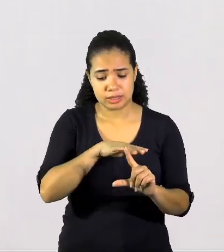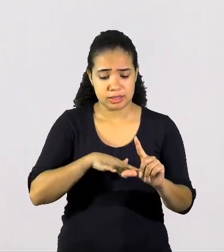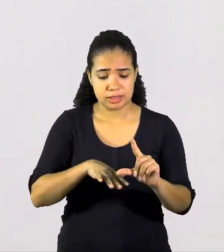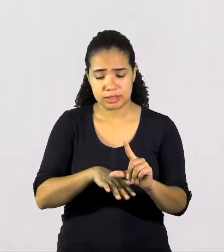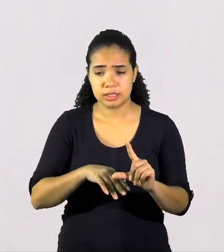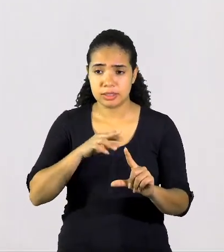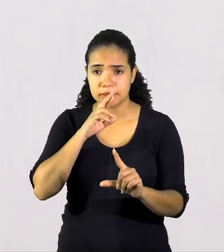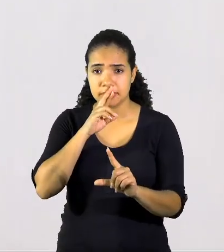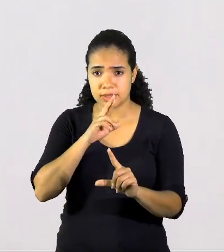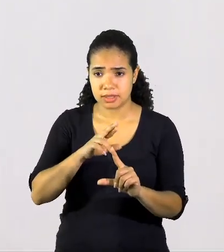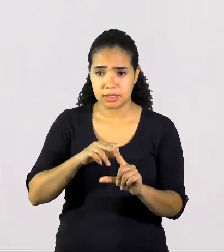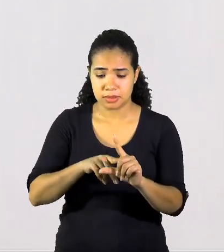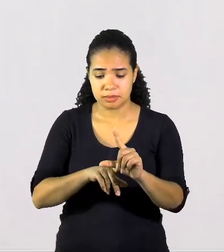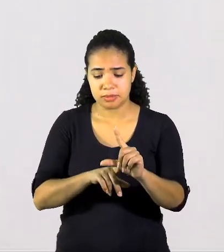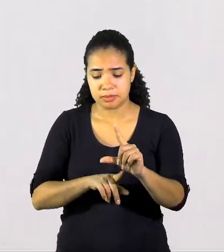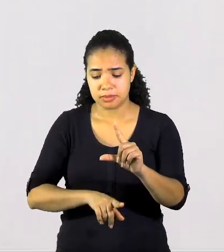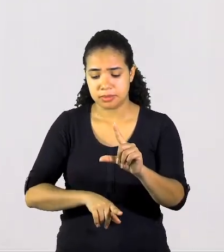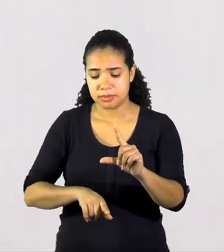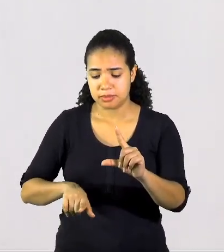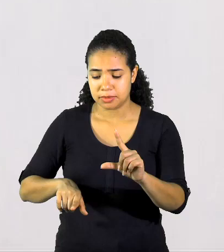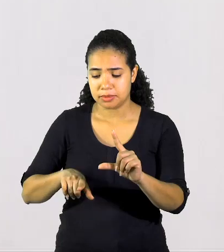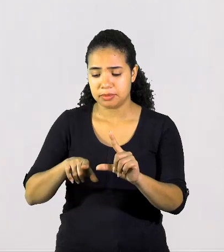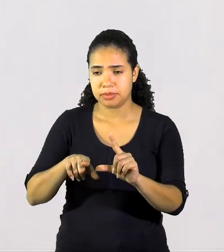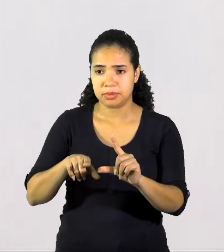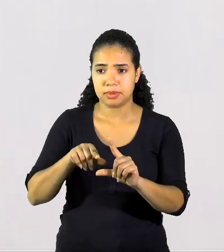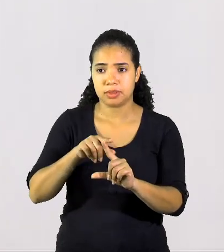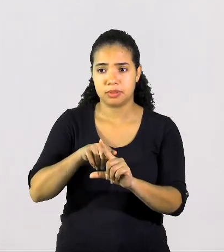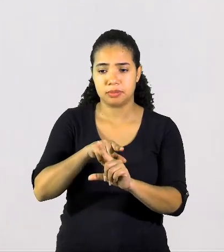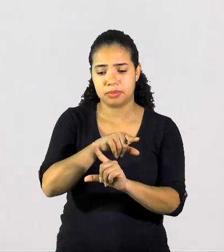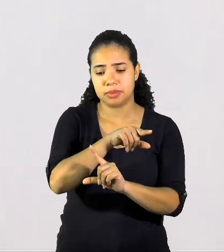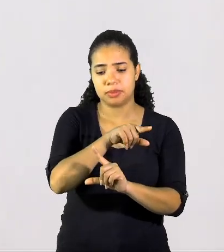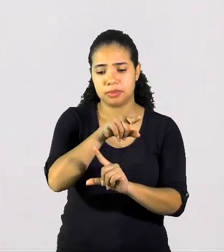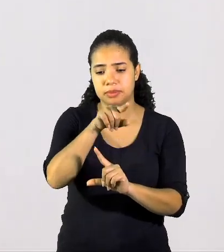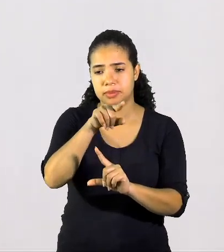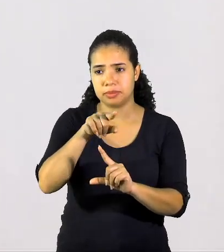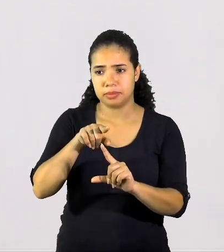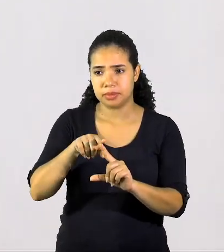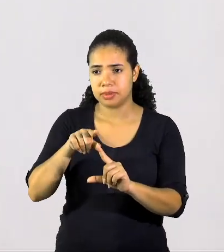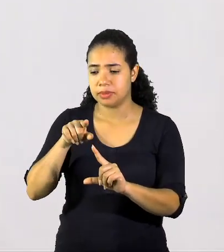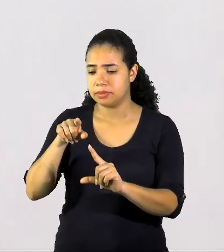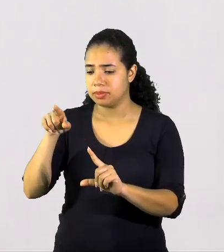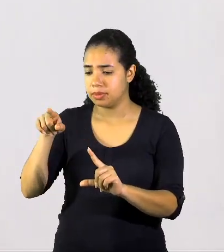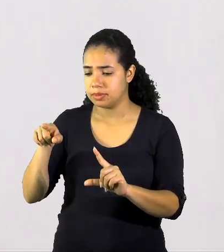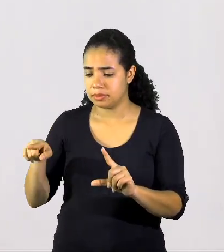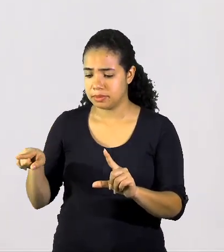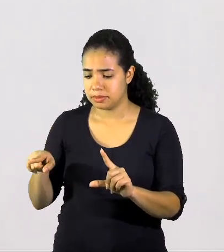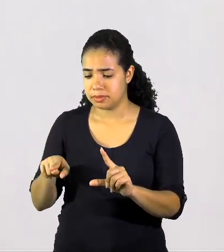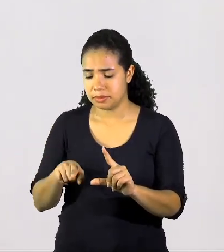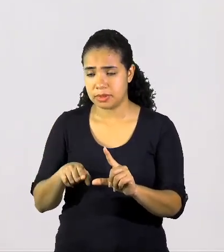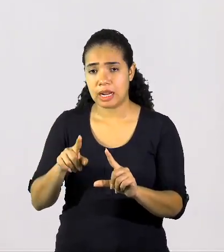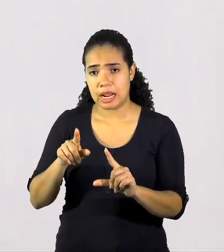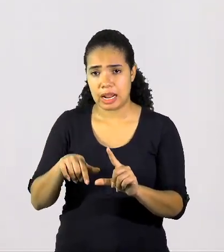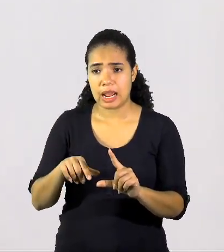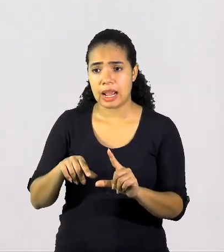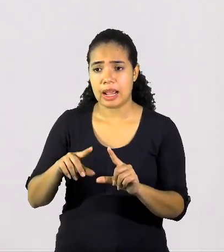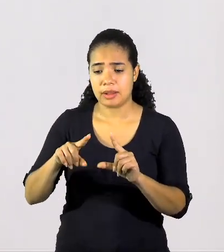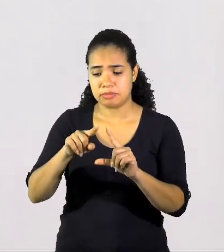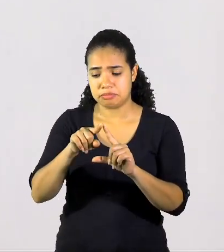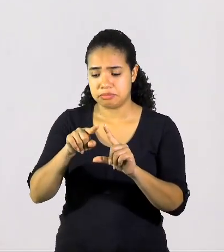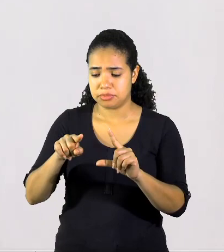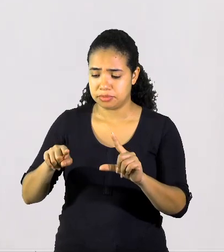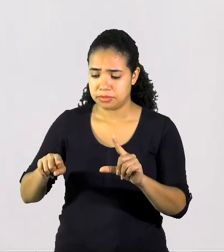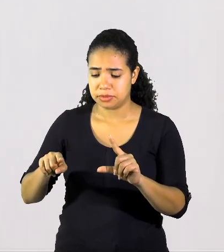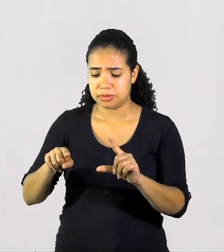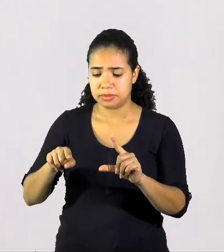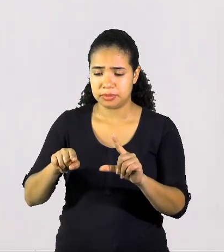de quadrados e quando eu juntei os lados desses quadrados, eu formei um triângulo retângulo. Então, daquele